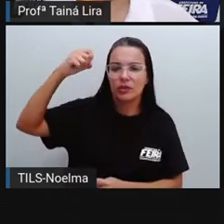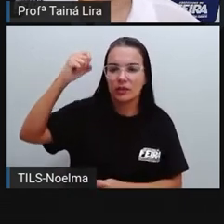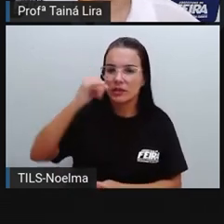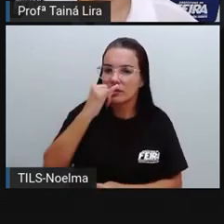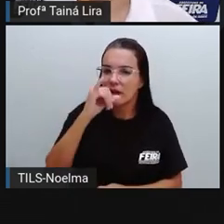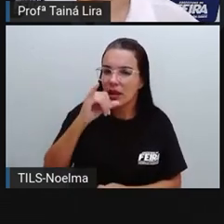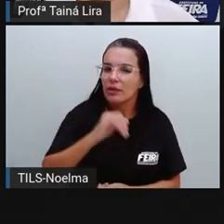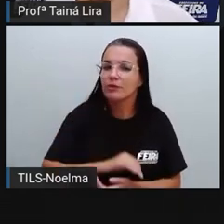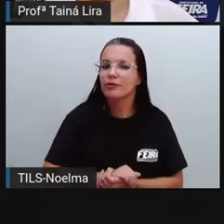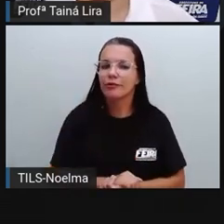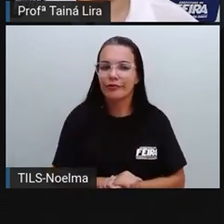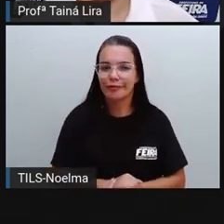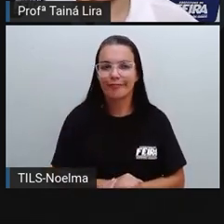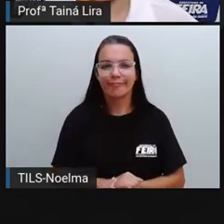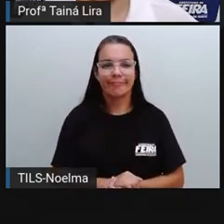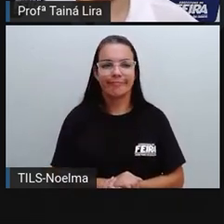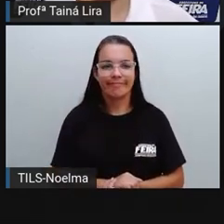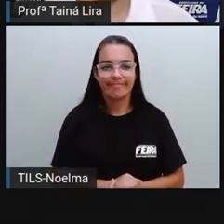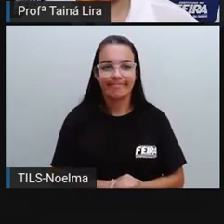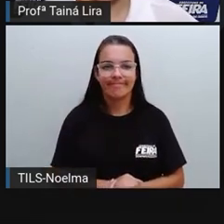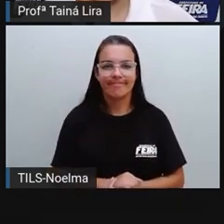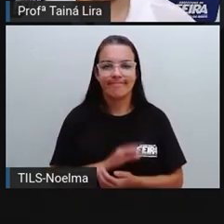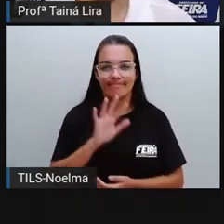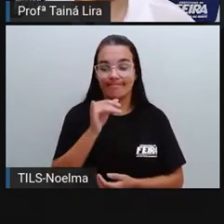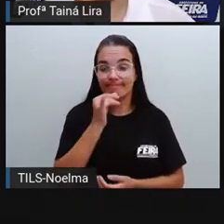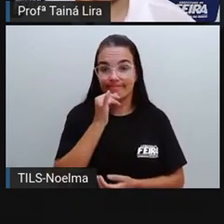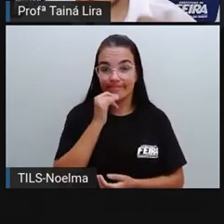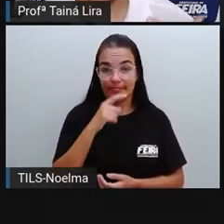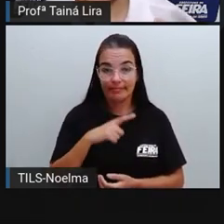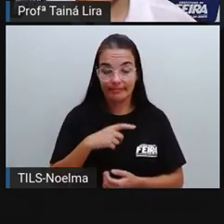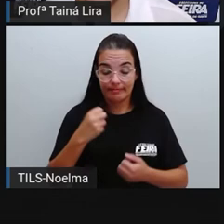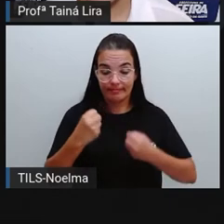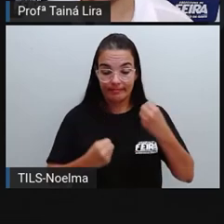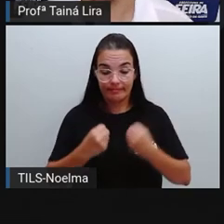exemplo, pessoas que têm um automóvel e